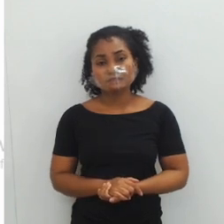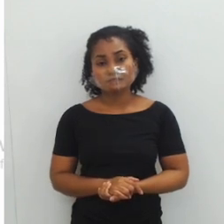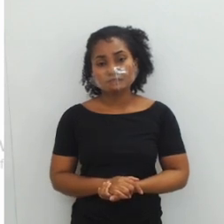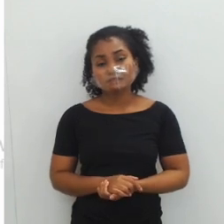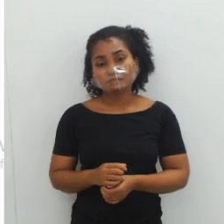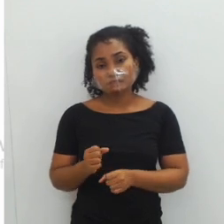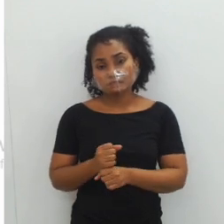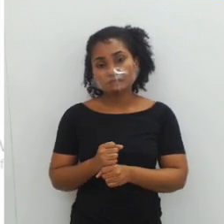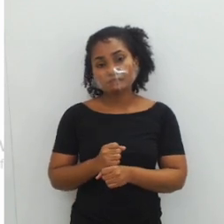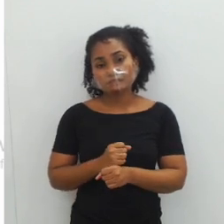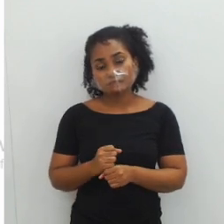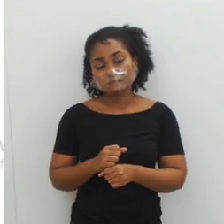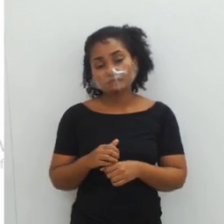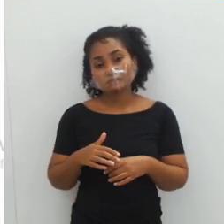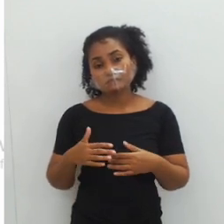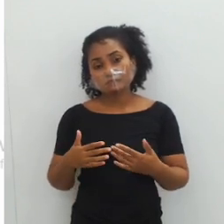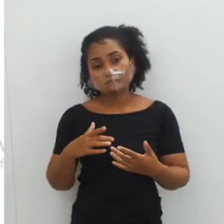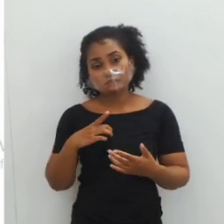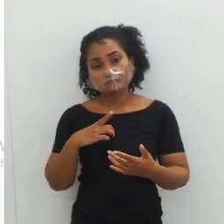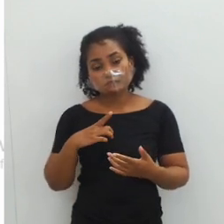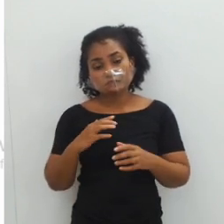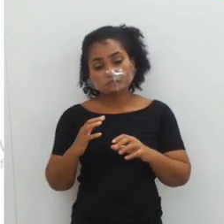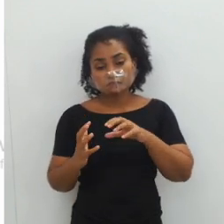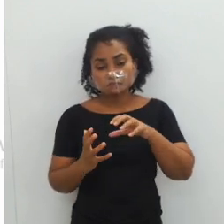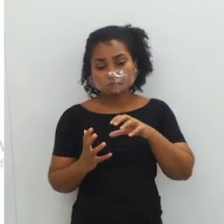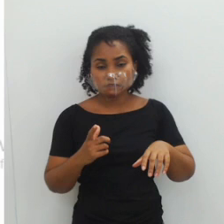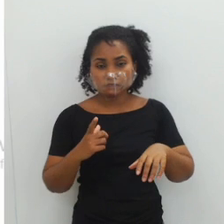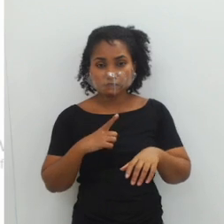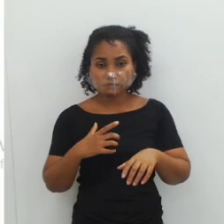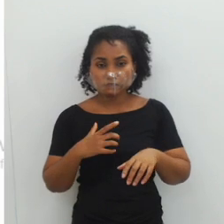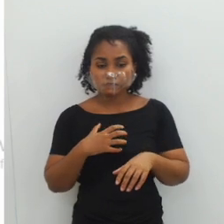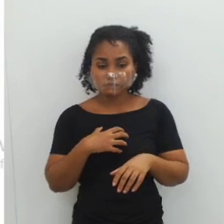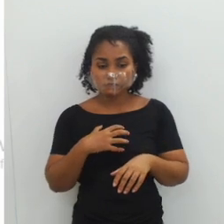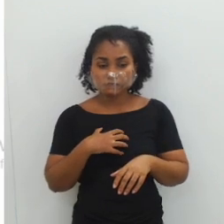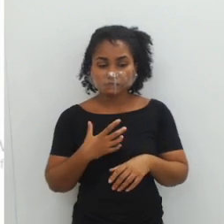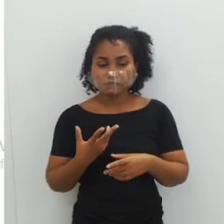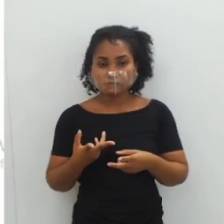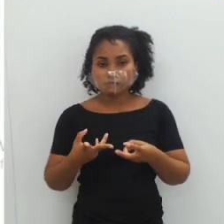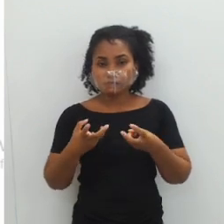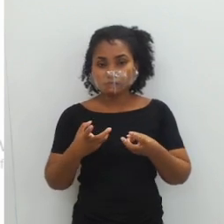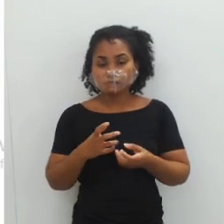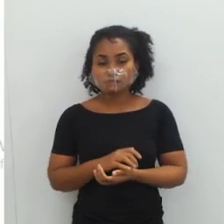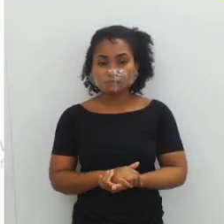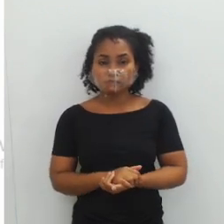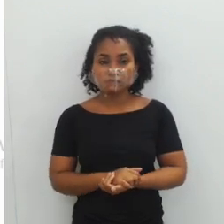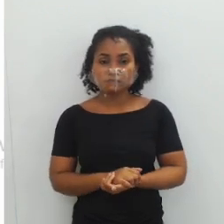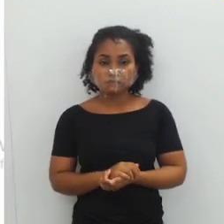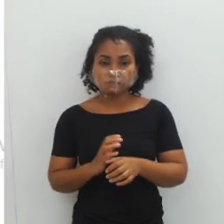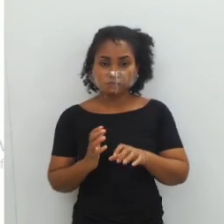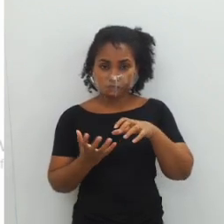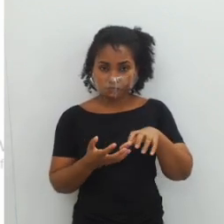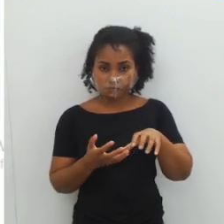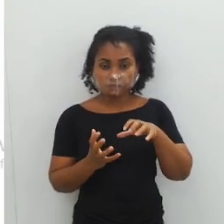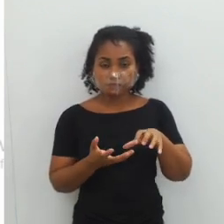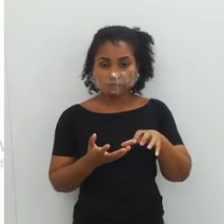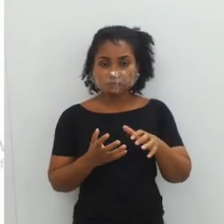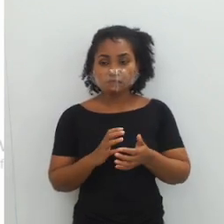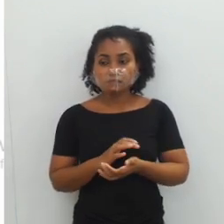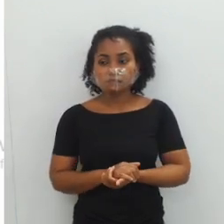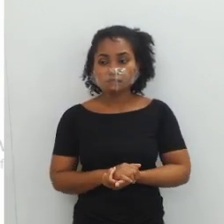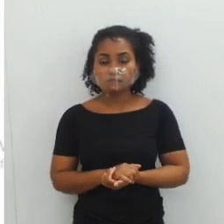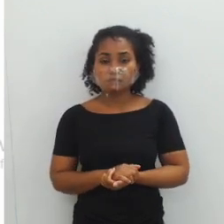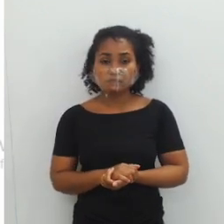décadas, quando o mundo sentiu essa aceleração da